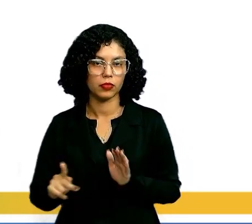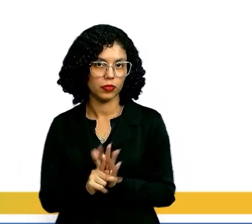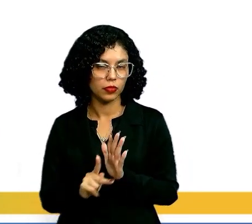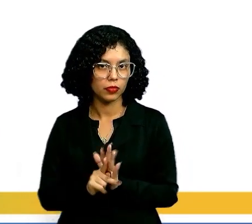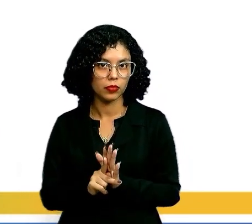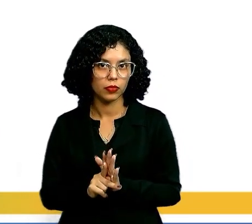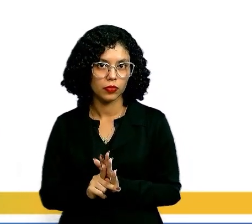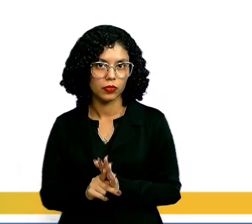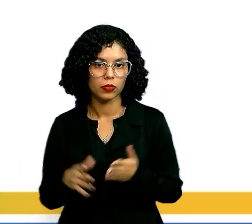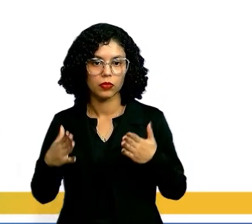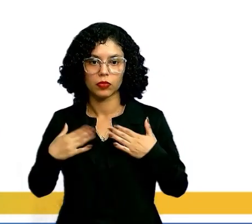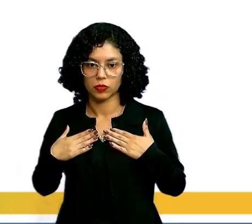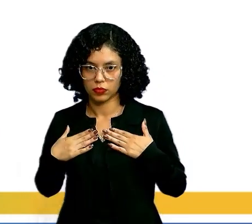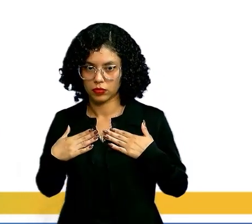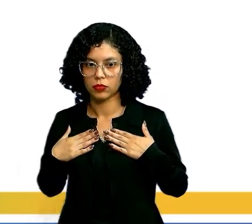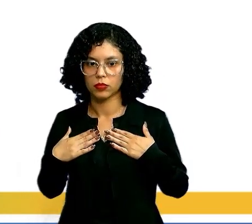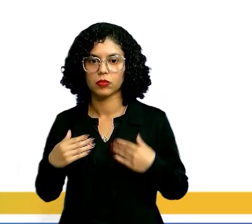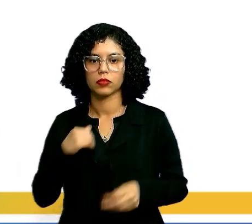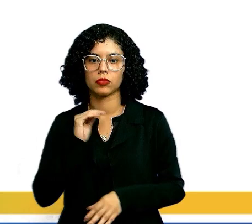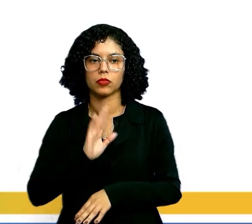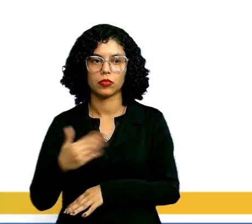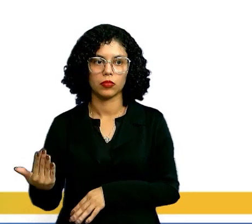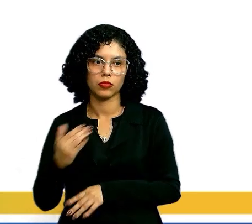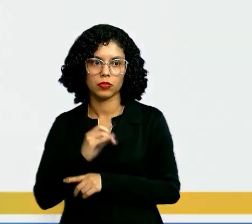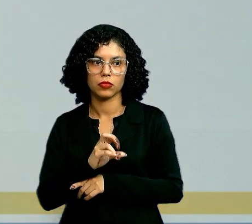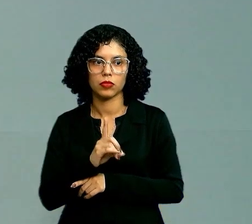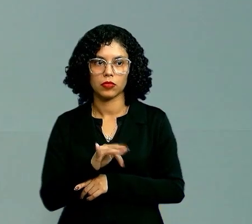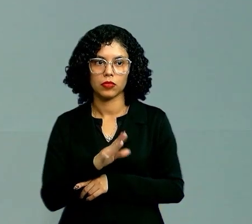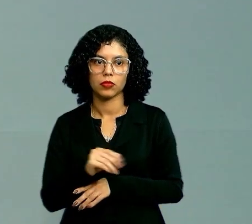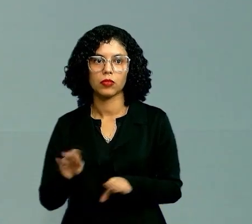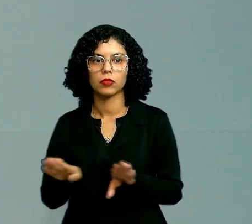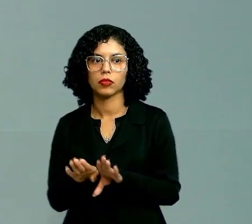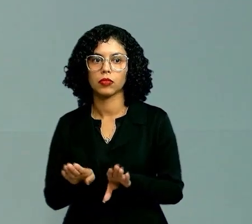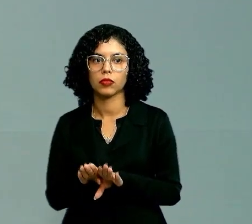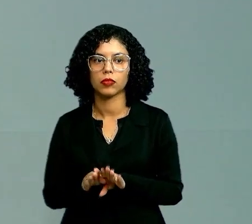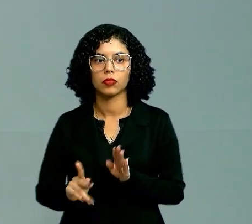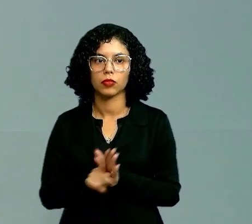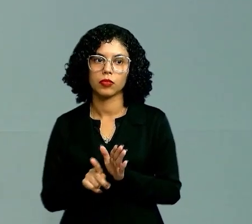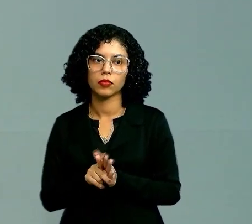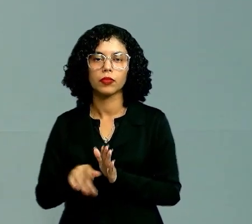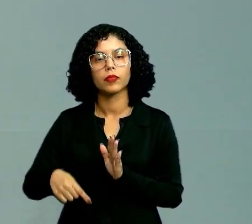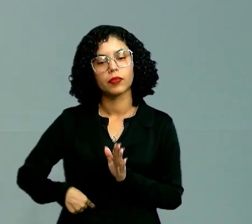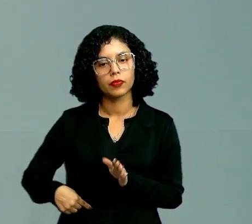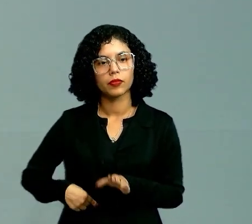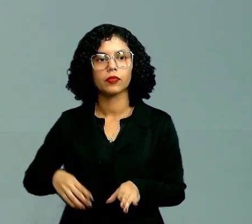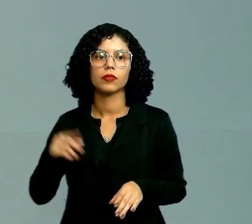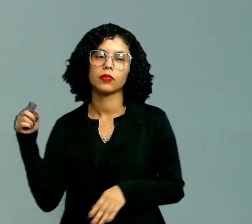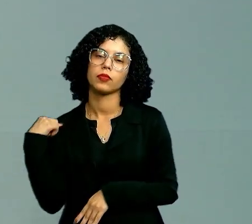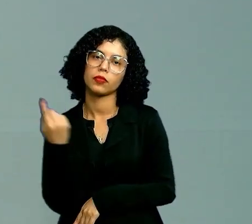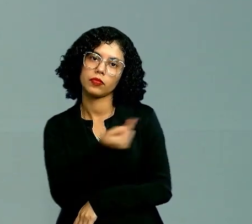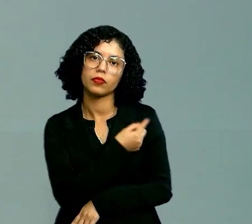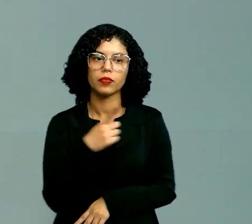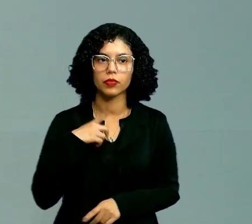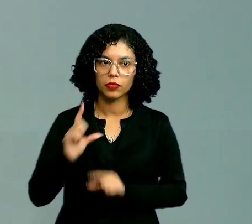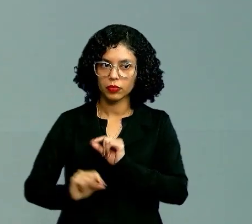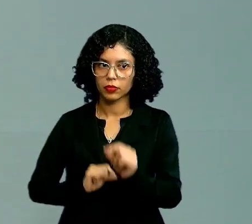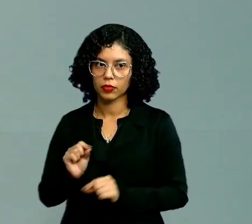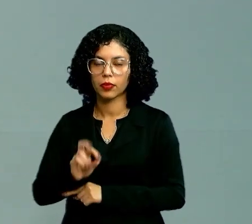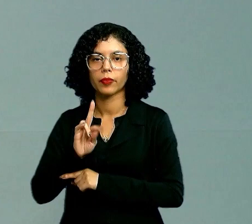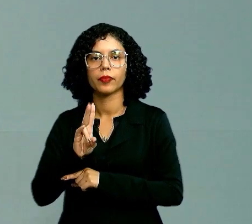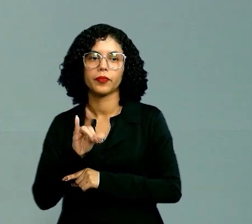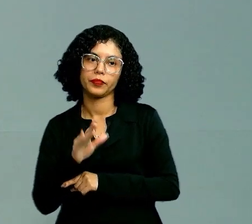fundamentalmente no peito enquanto que a alma concupiscível está con entrada nas vísceras nós vamos ter aí a alma